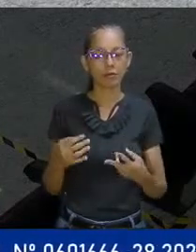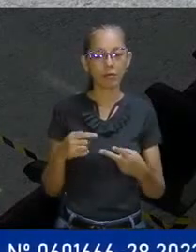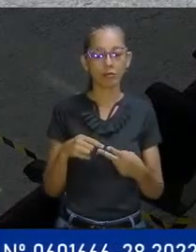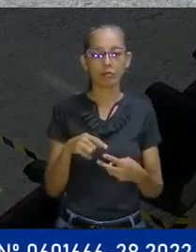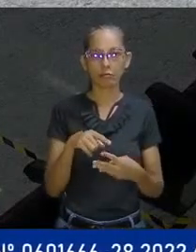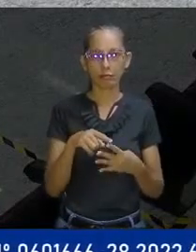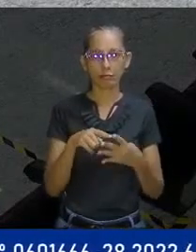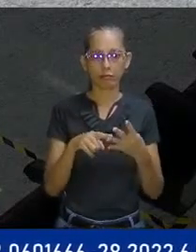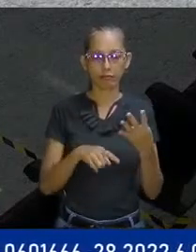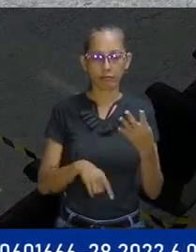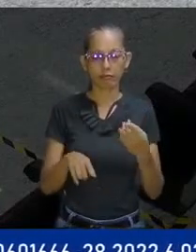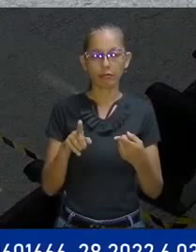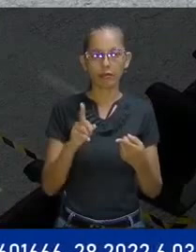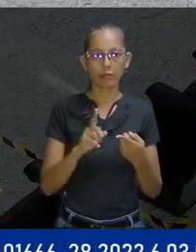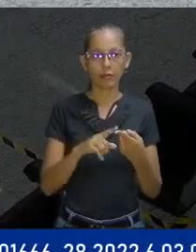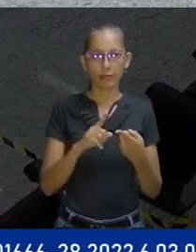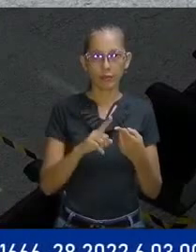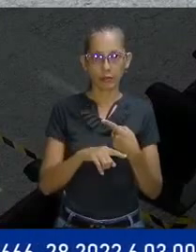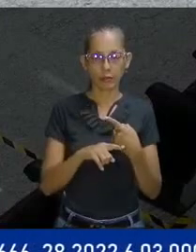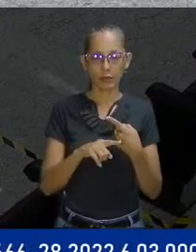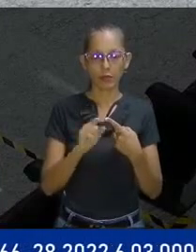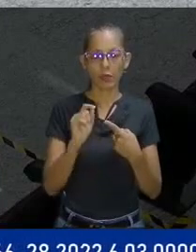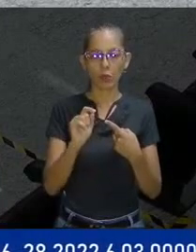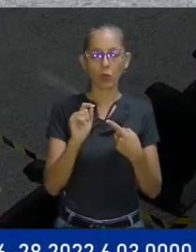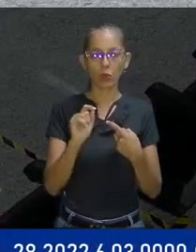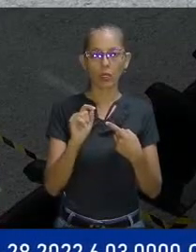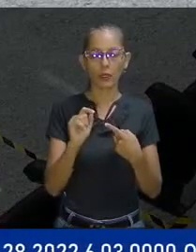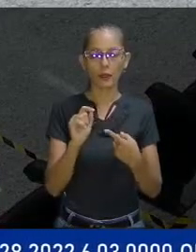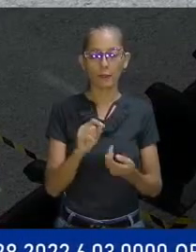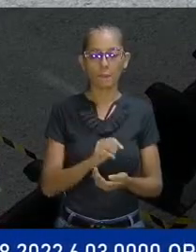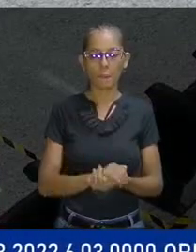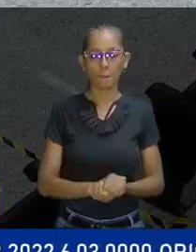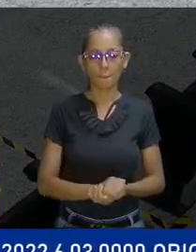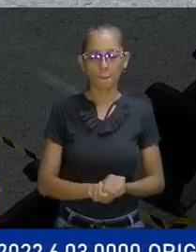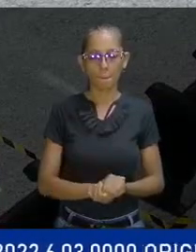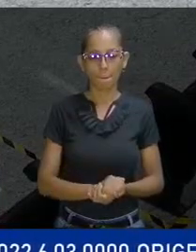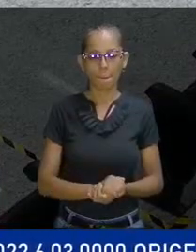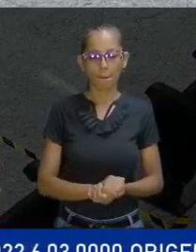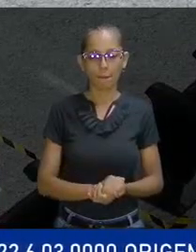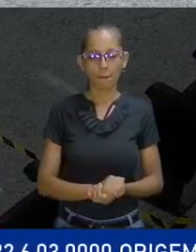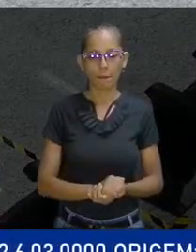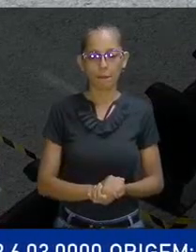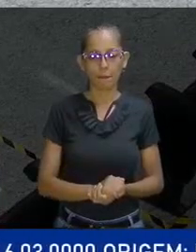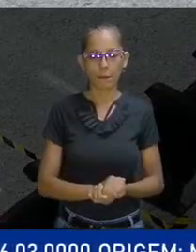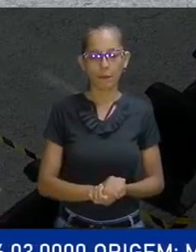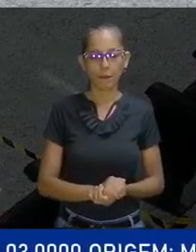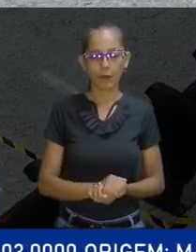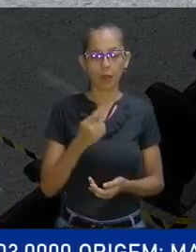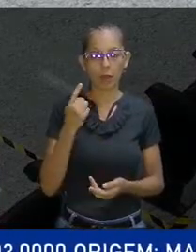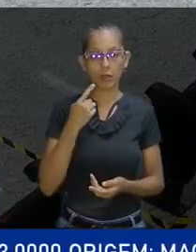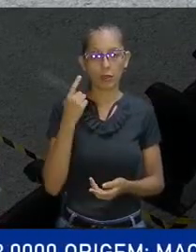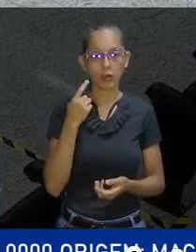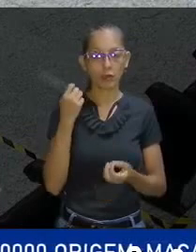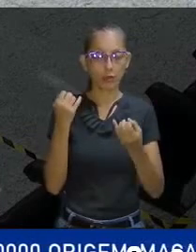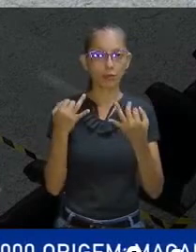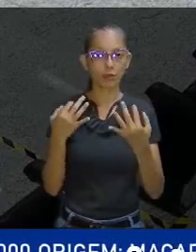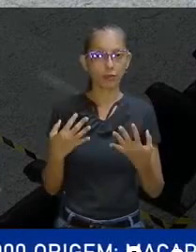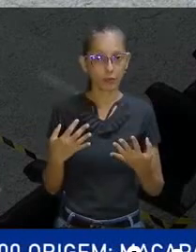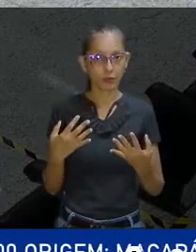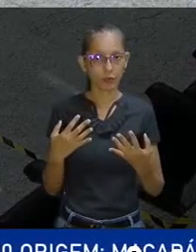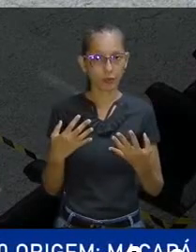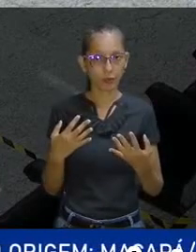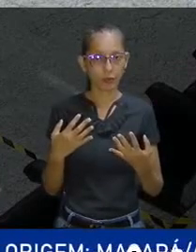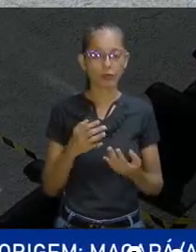suscitada pela ilustre defesa, é no sentido de nulidade das provas.